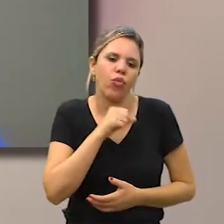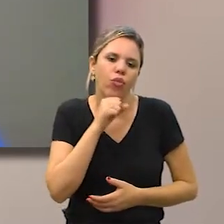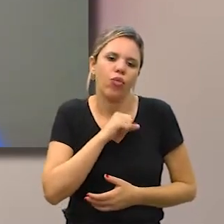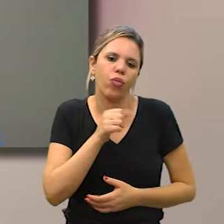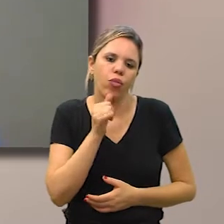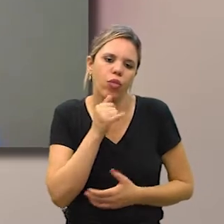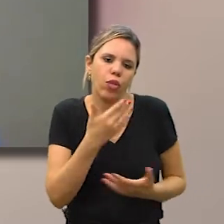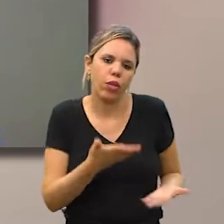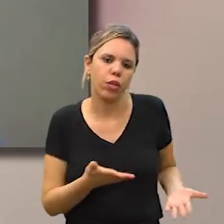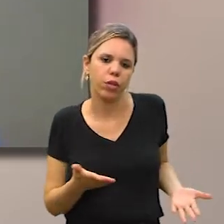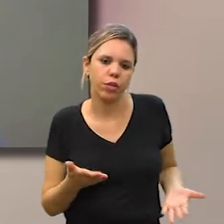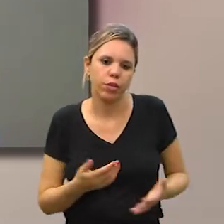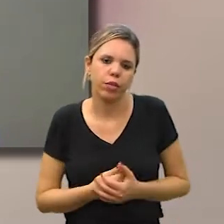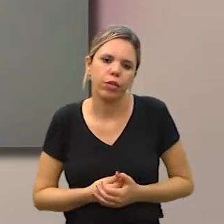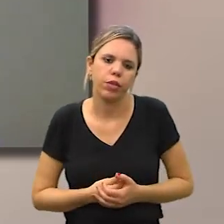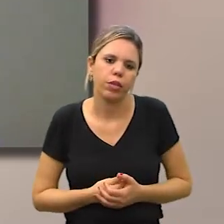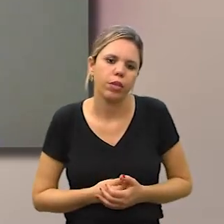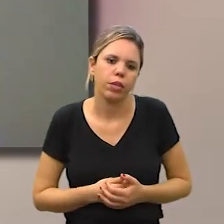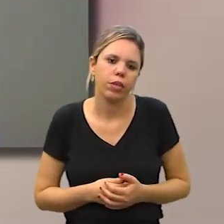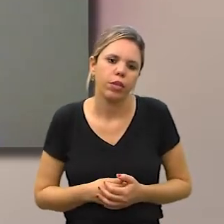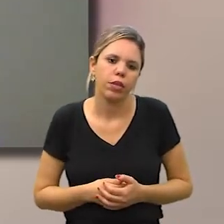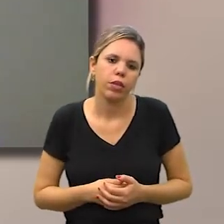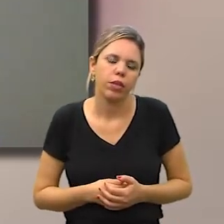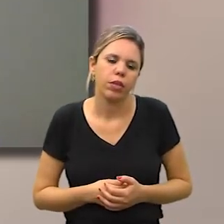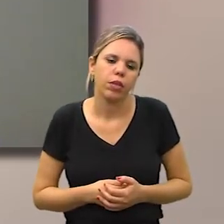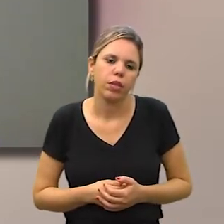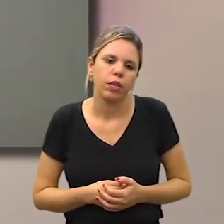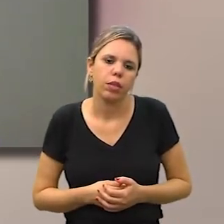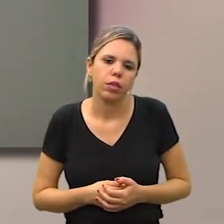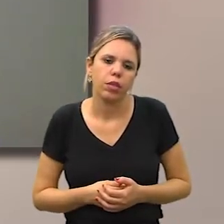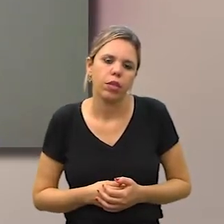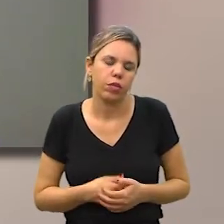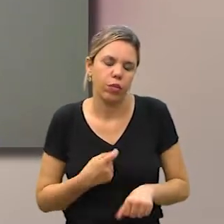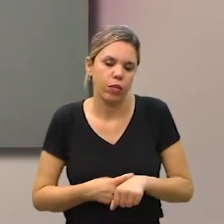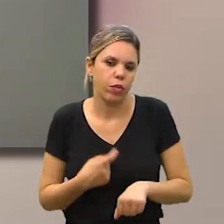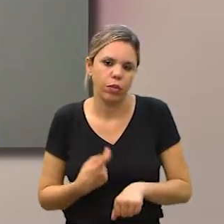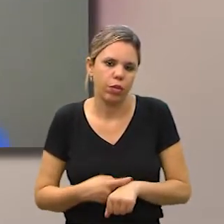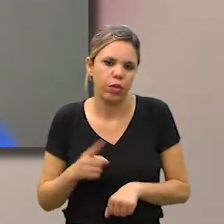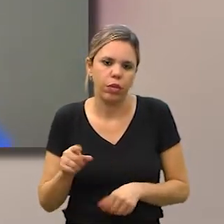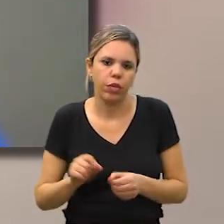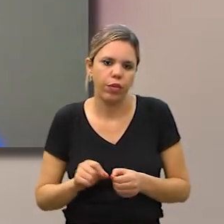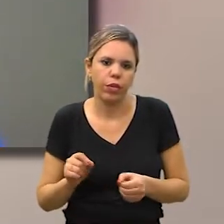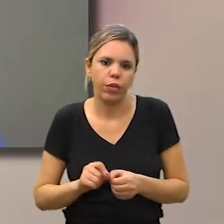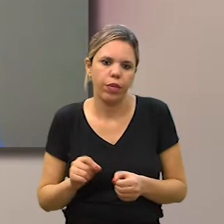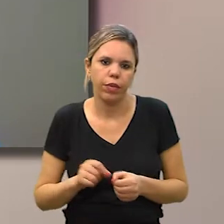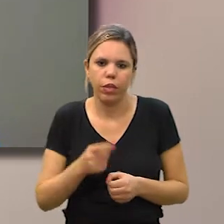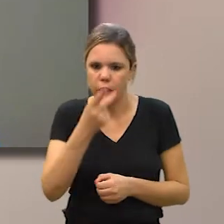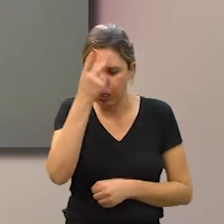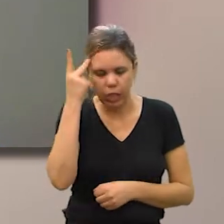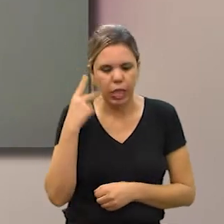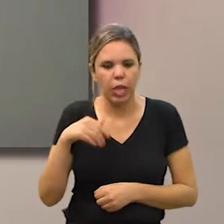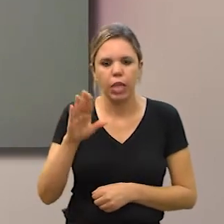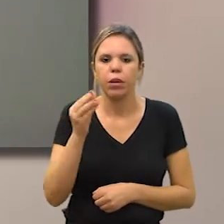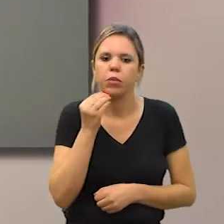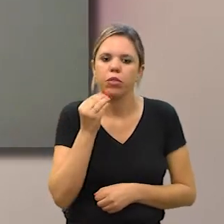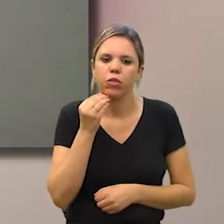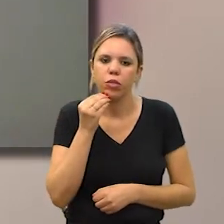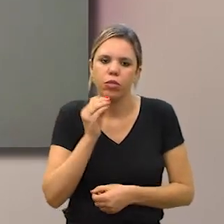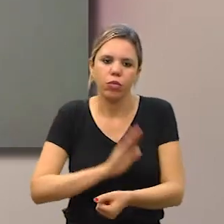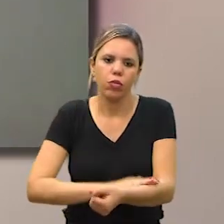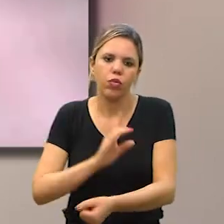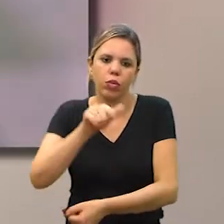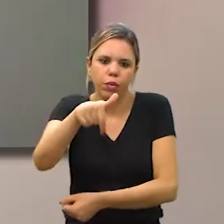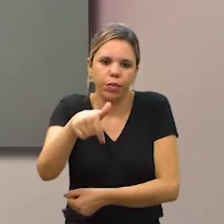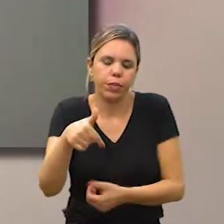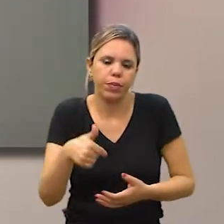envelhecimento por exemplo enrijece os vasos as artérias ficam mais endurecidas e isso faz com que a pessoa tenha mais chances de